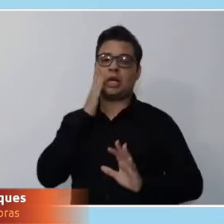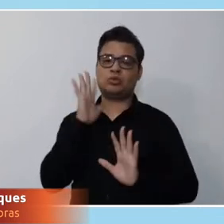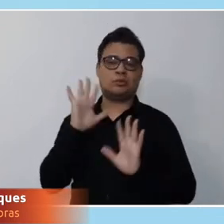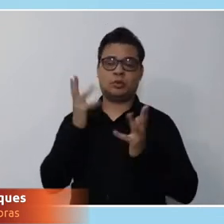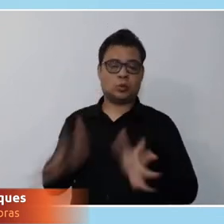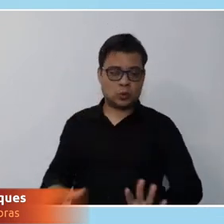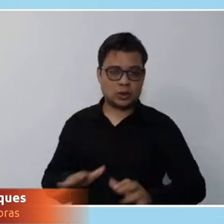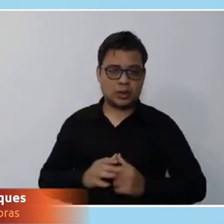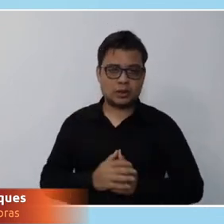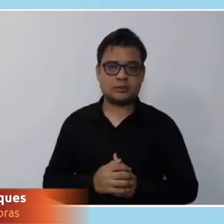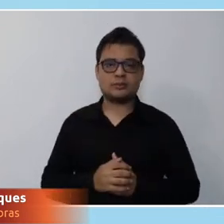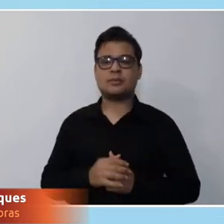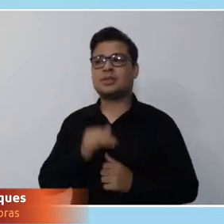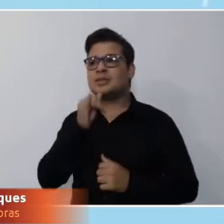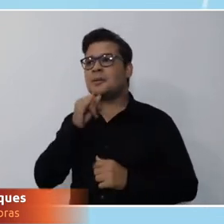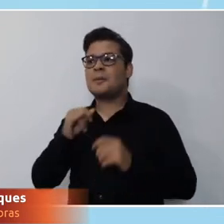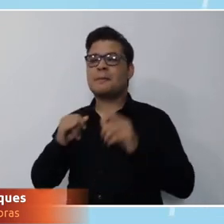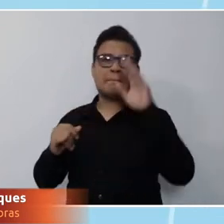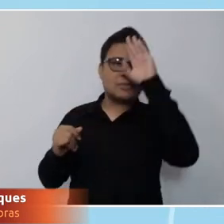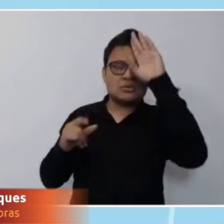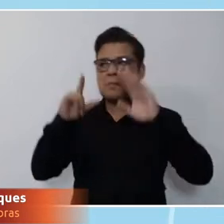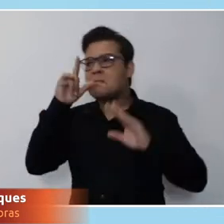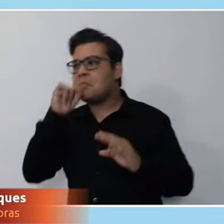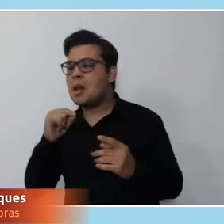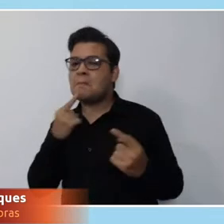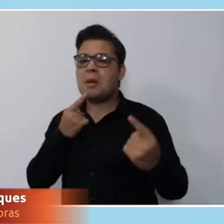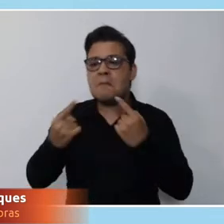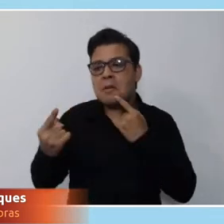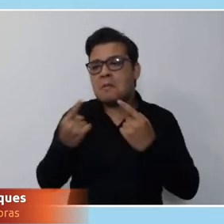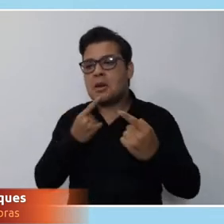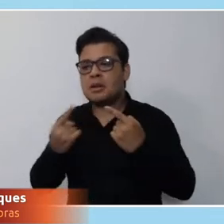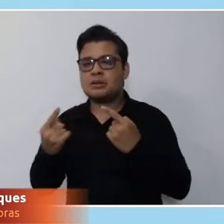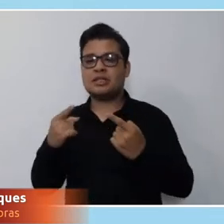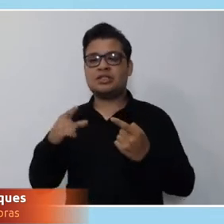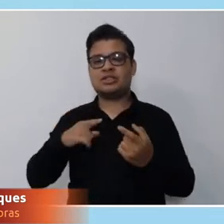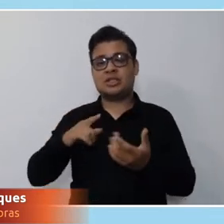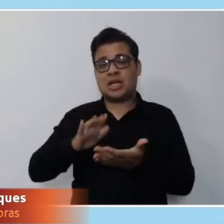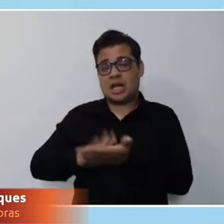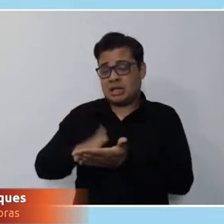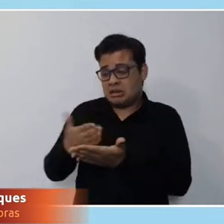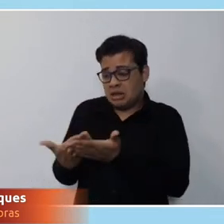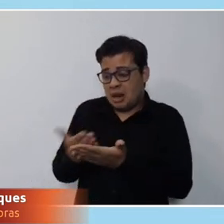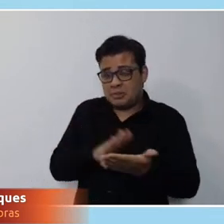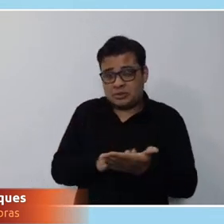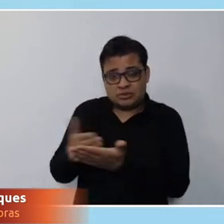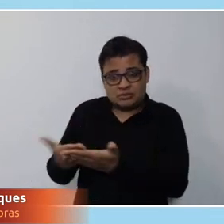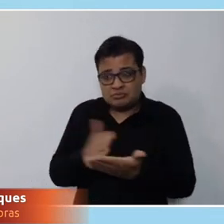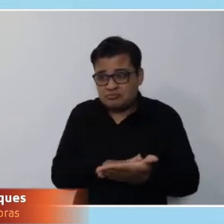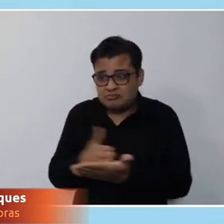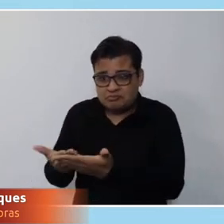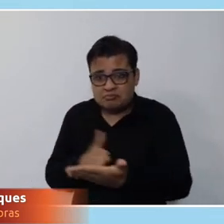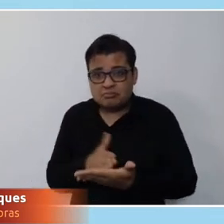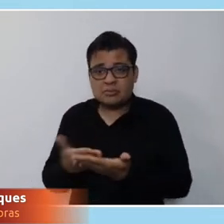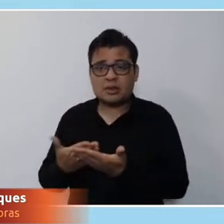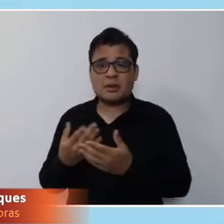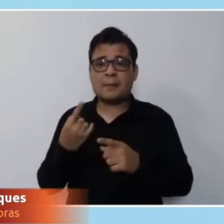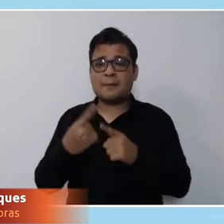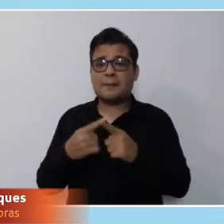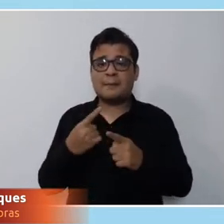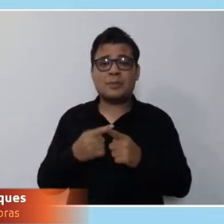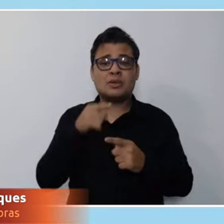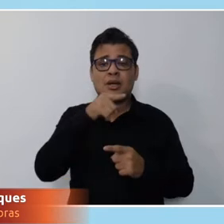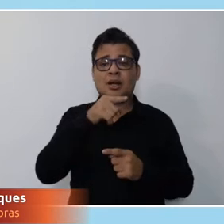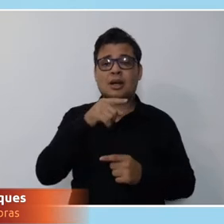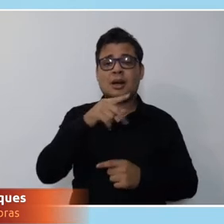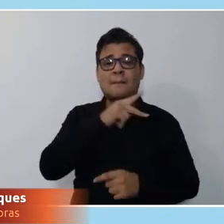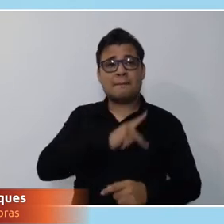Bolsonaro por um lado e Vladimir Putin do outro, somente com intérpretes de ambos lados, porque a capacidade cognitiva do presidente brasileiro